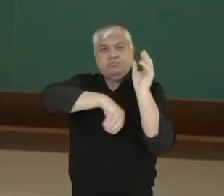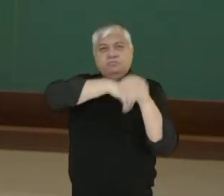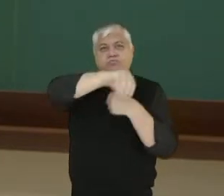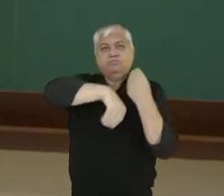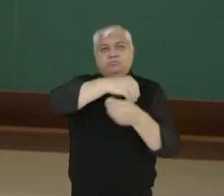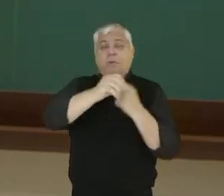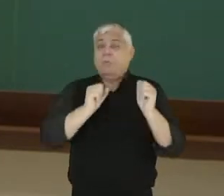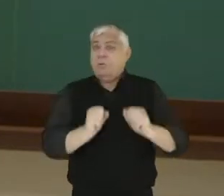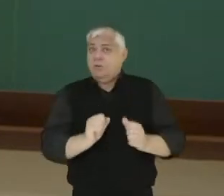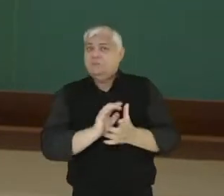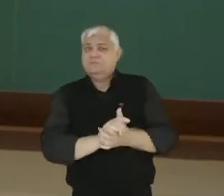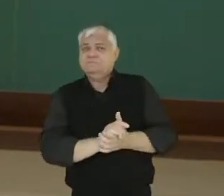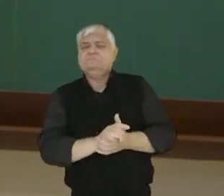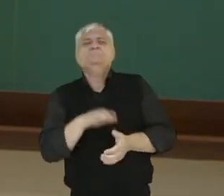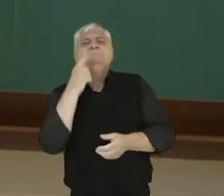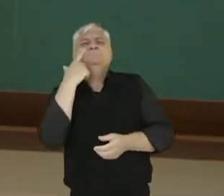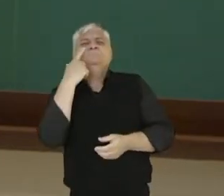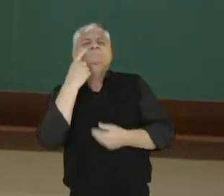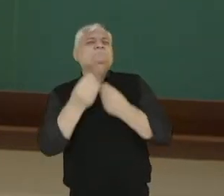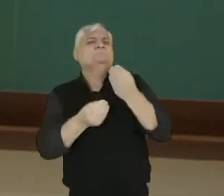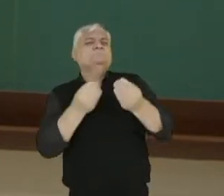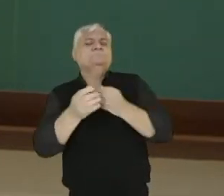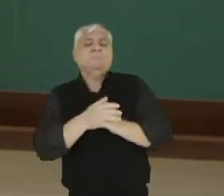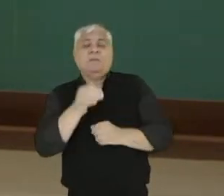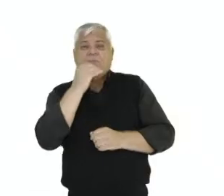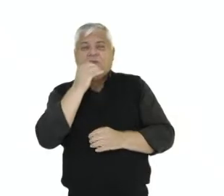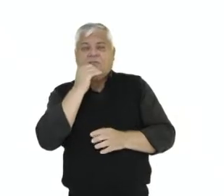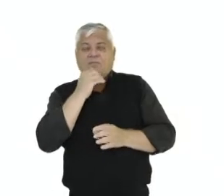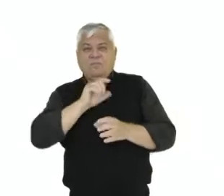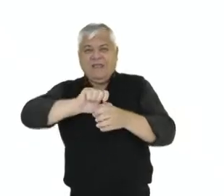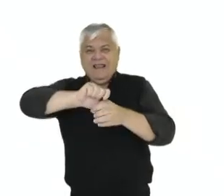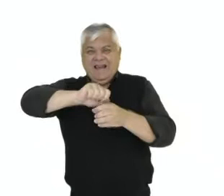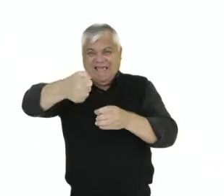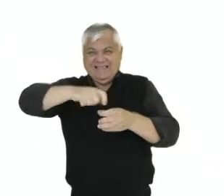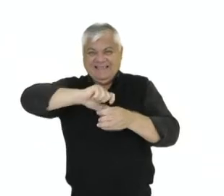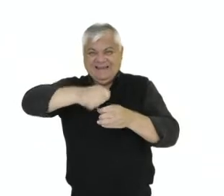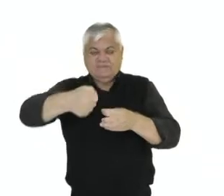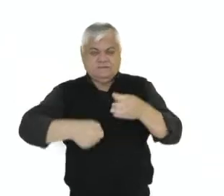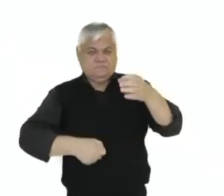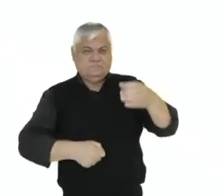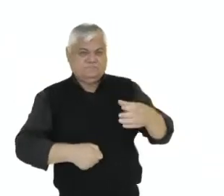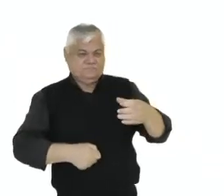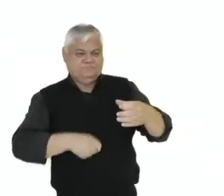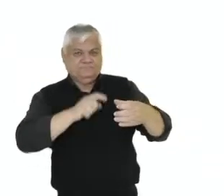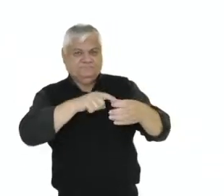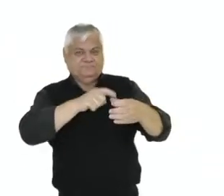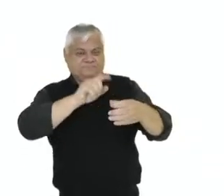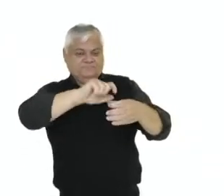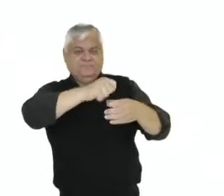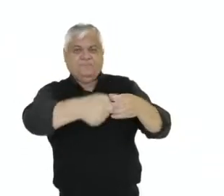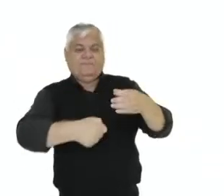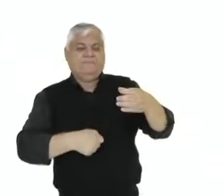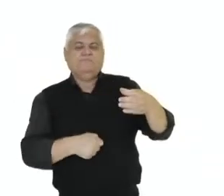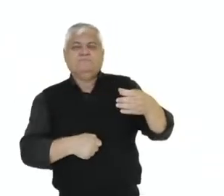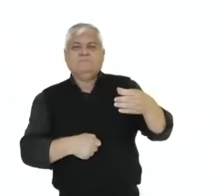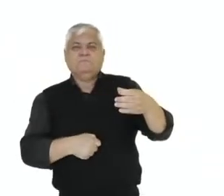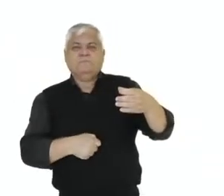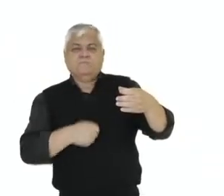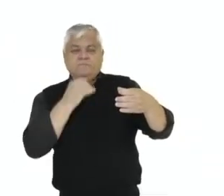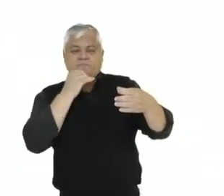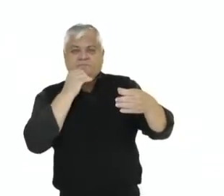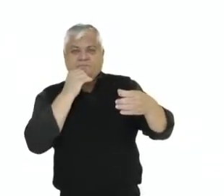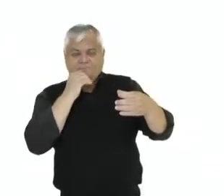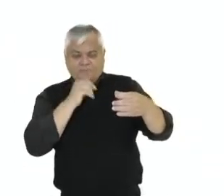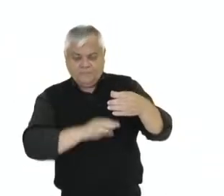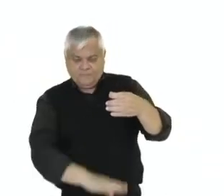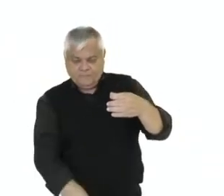Você pode constatar esse fato segurando uma latinha com a mão, uma latinha na mão a uma certa altura do solo